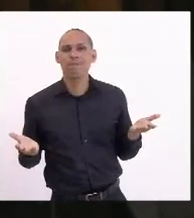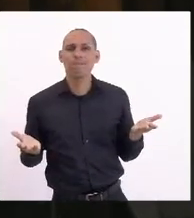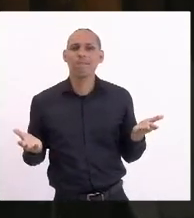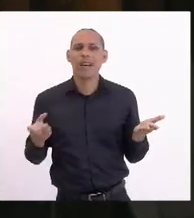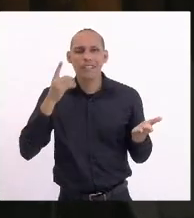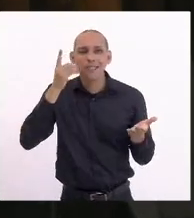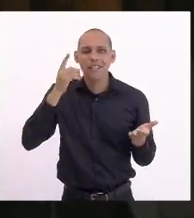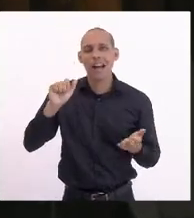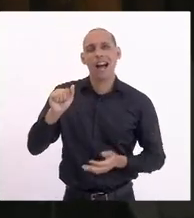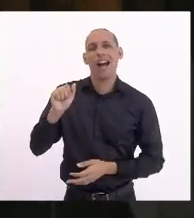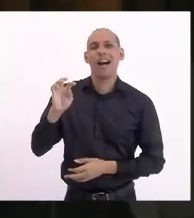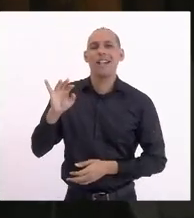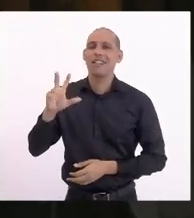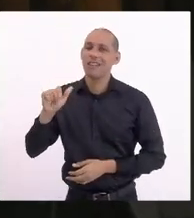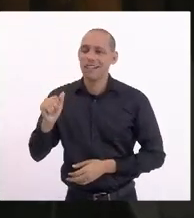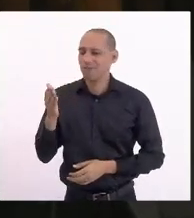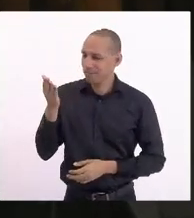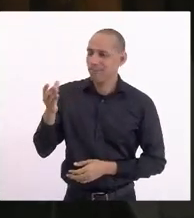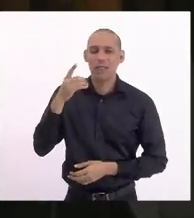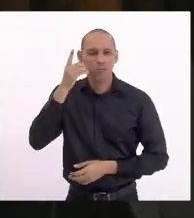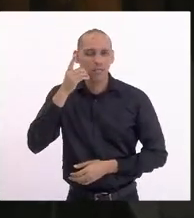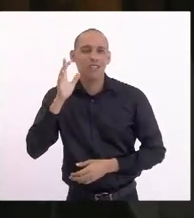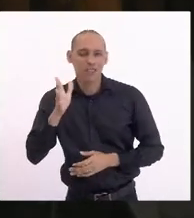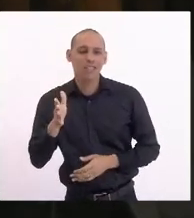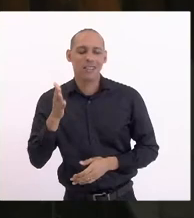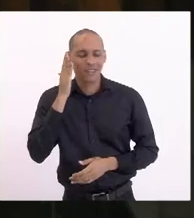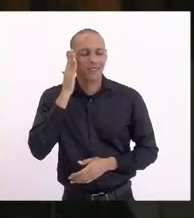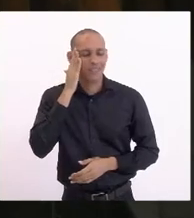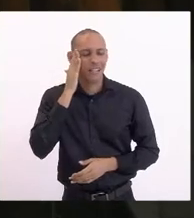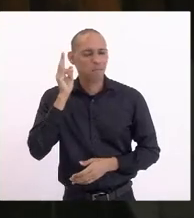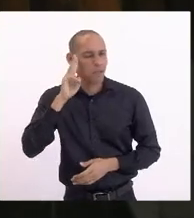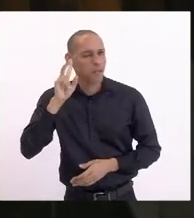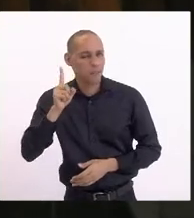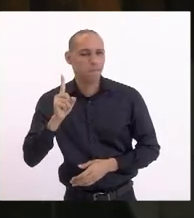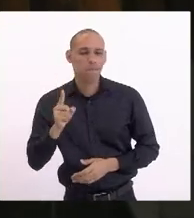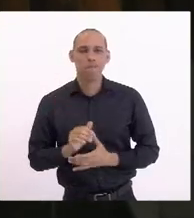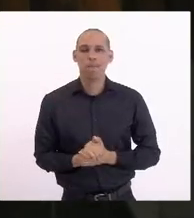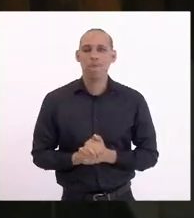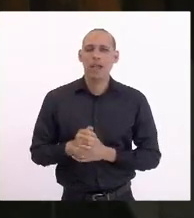Deputado Átila Nunes, o senhor já era deputado, vou fazer o senhor lembrar.